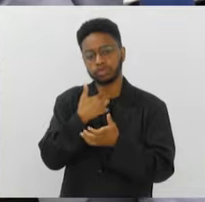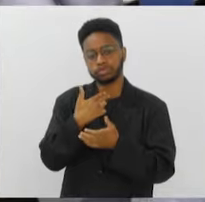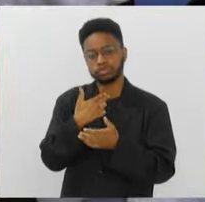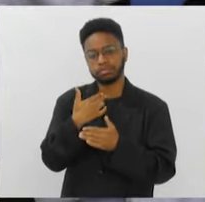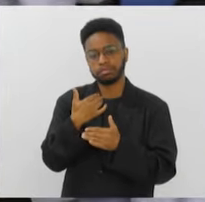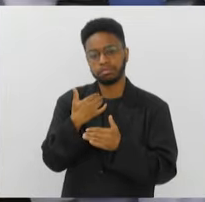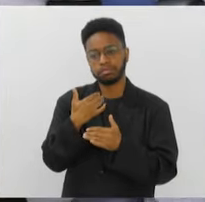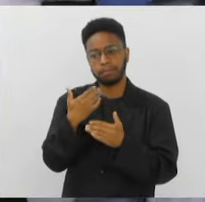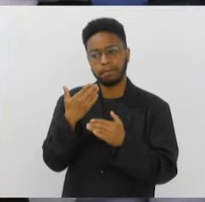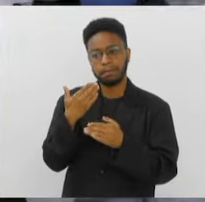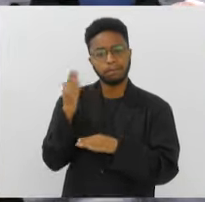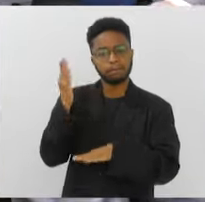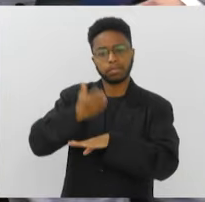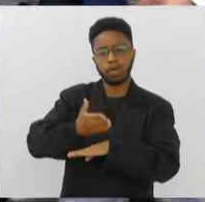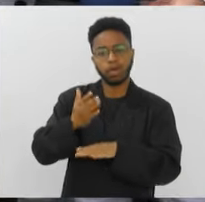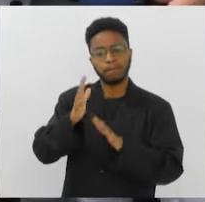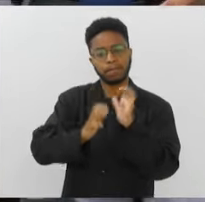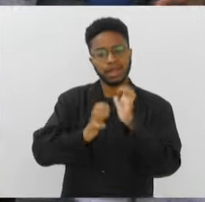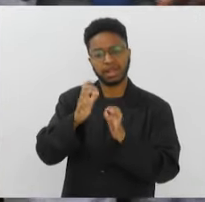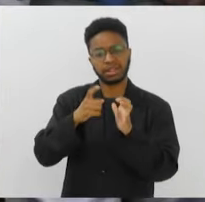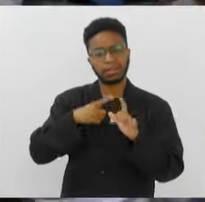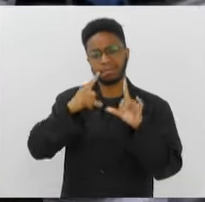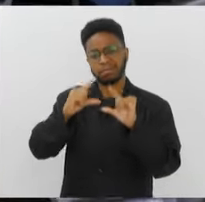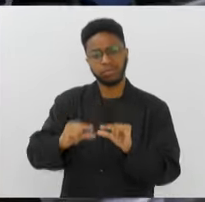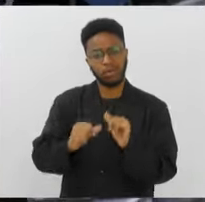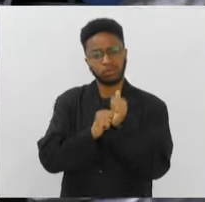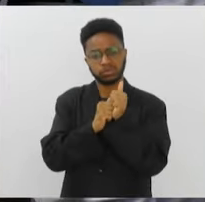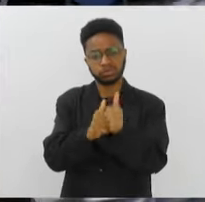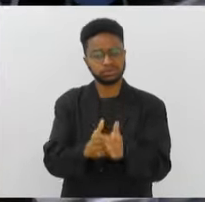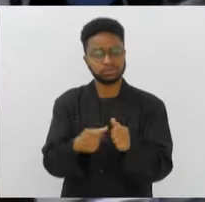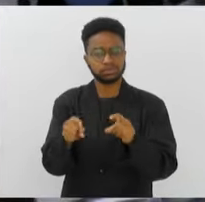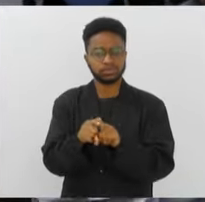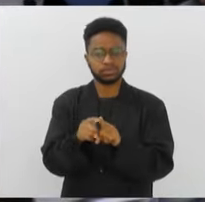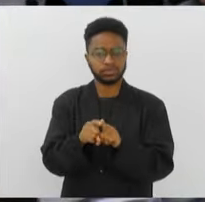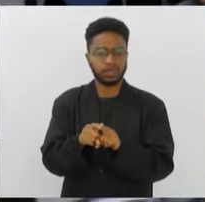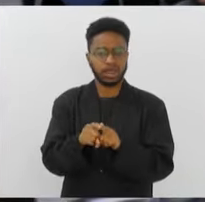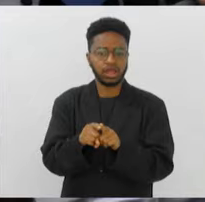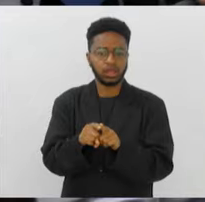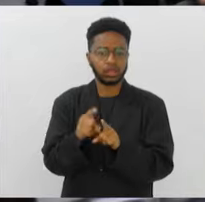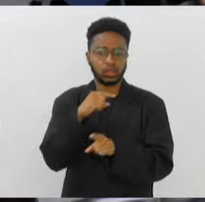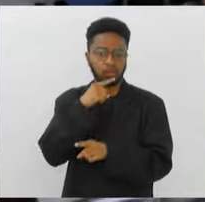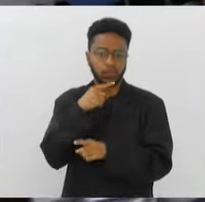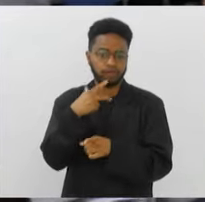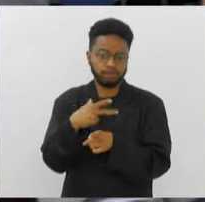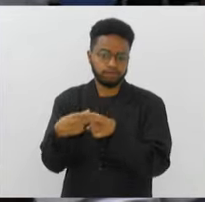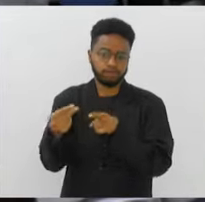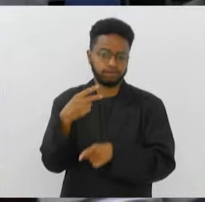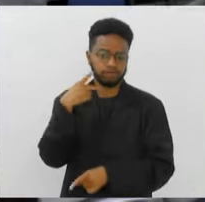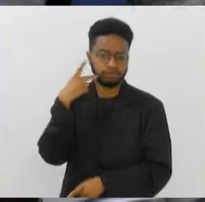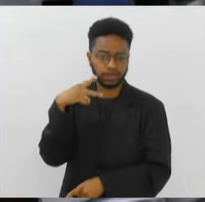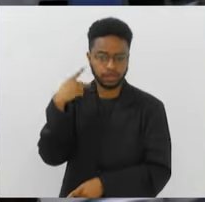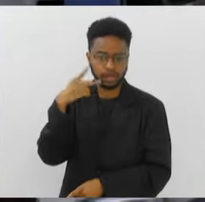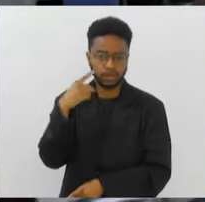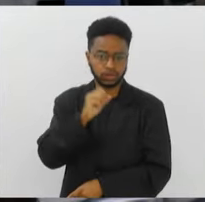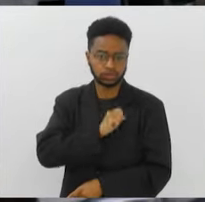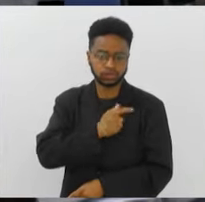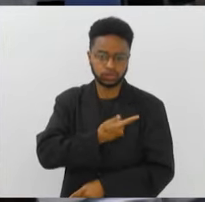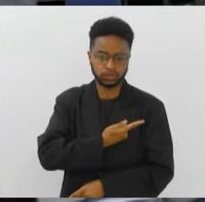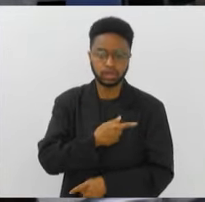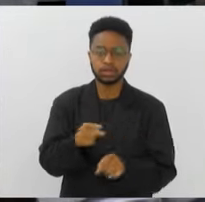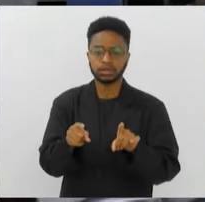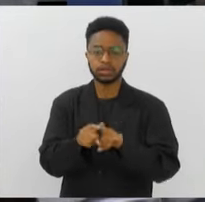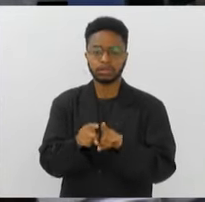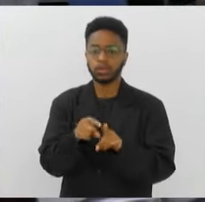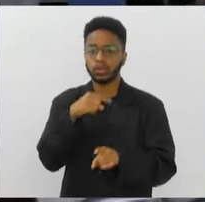muito pequenininho, tem míseros seguidores, é um frustrado porque já foi candidato a vereador em São Gonçalo, já foi